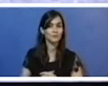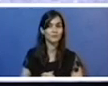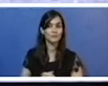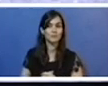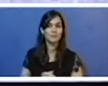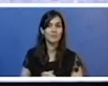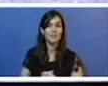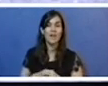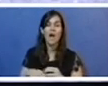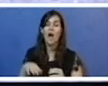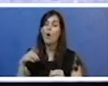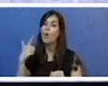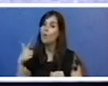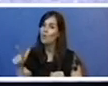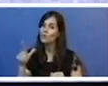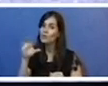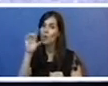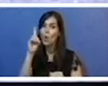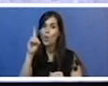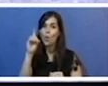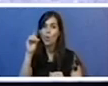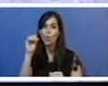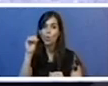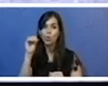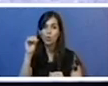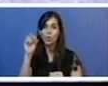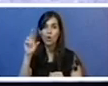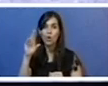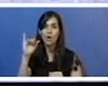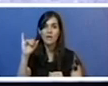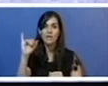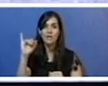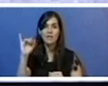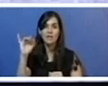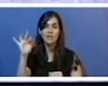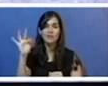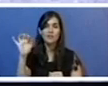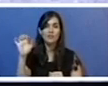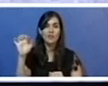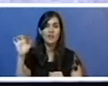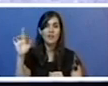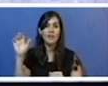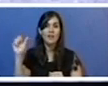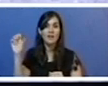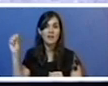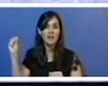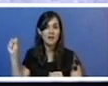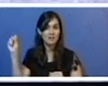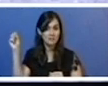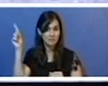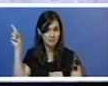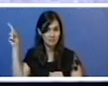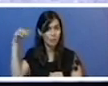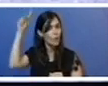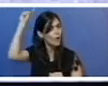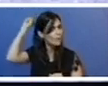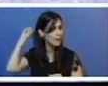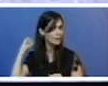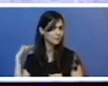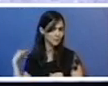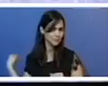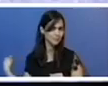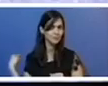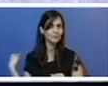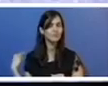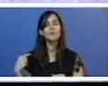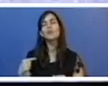Glândulas odoríferas, aqui eu trouxe dois exemplos. Eu trouxe um marsupial bem conhecido que é um gambá. E